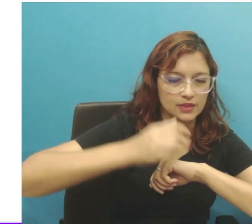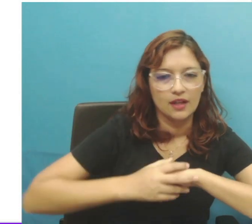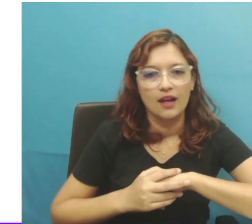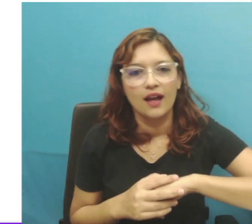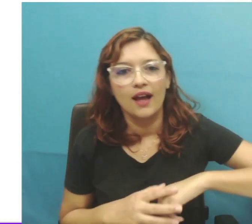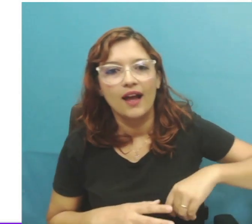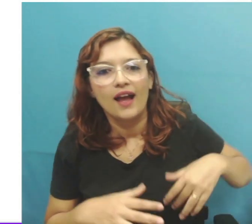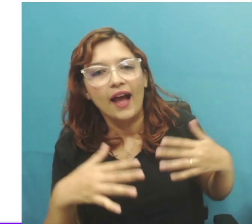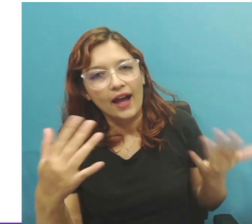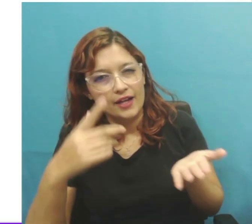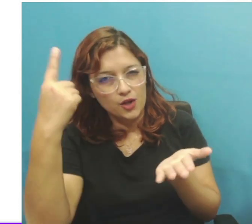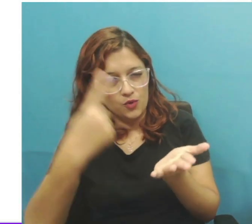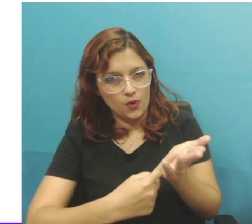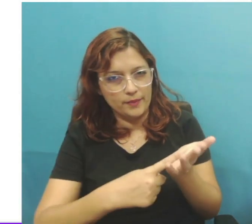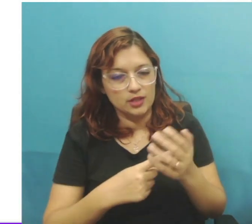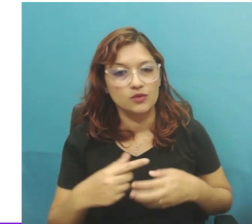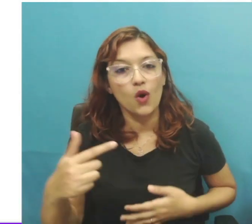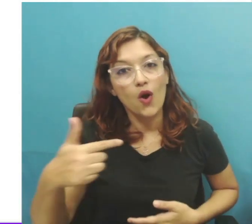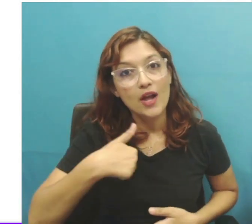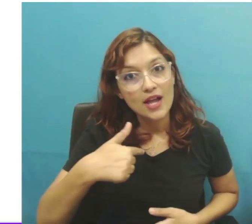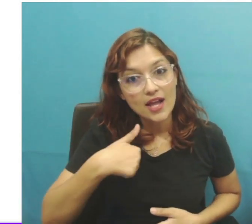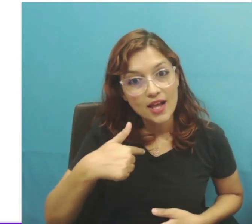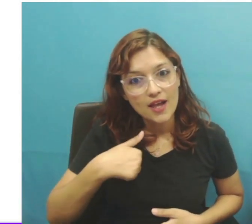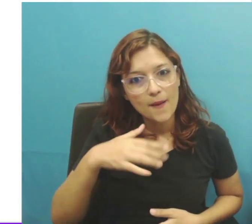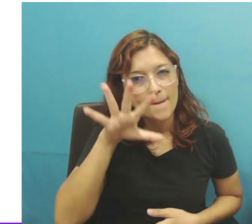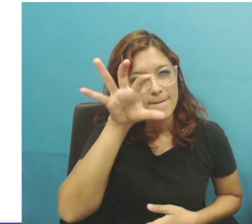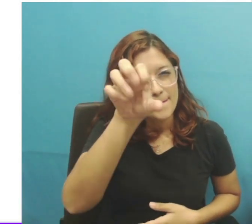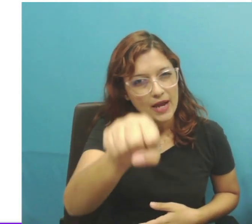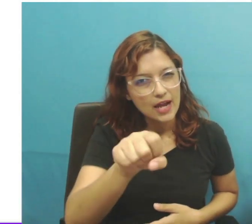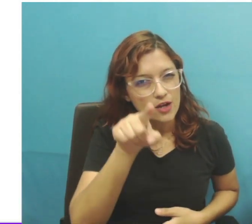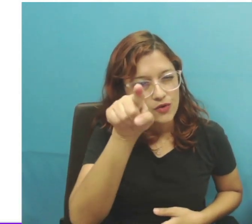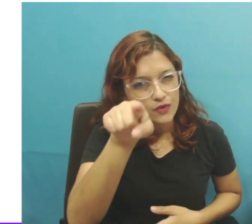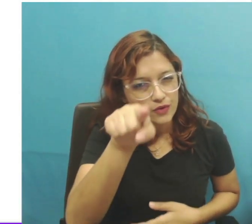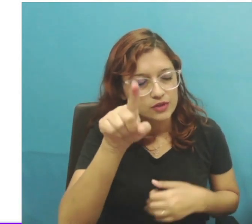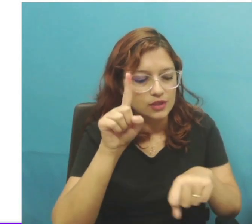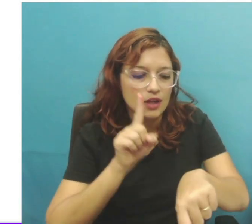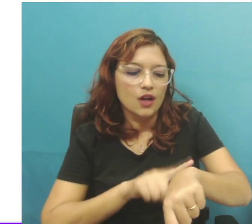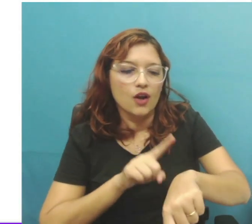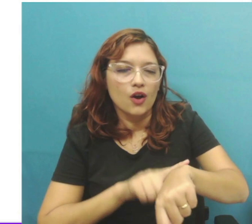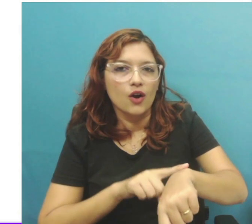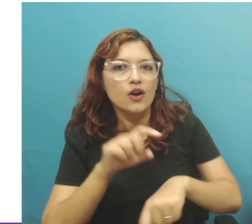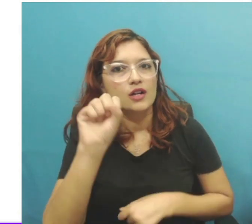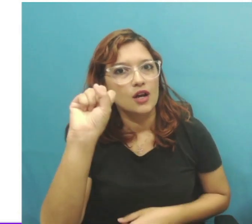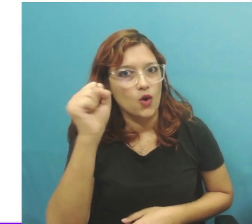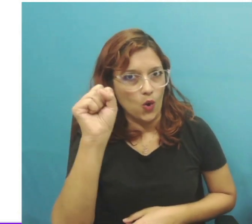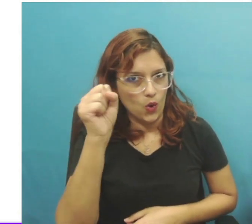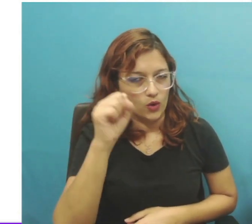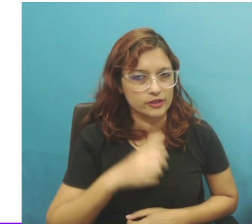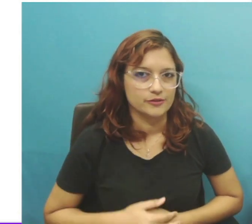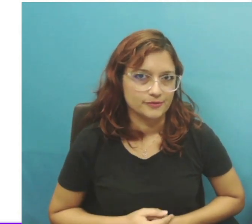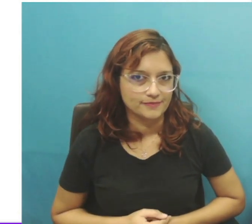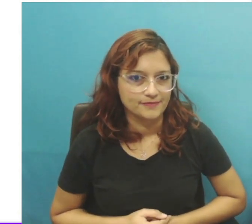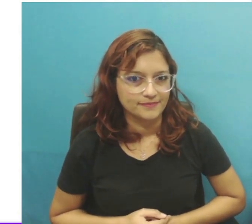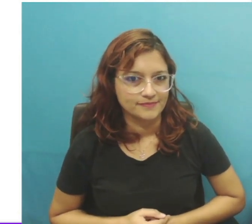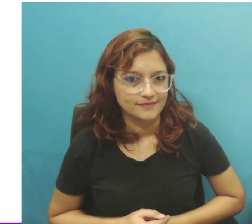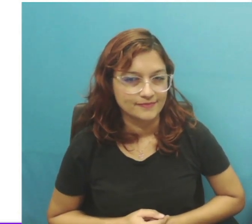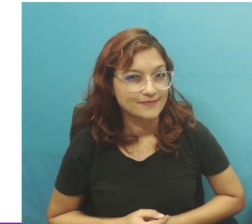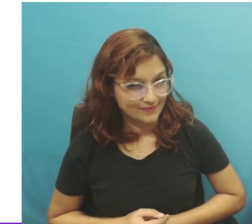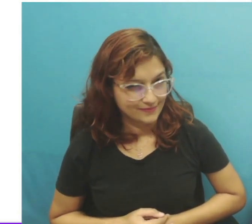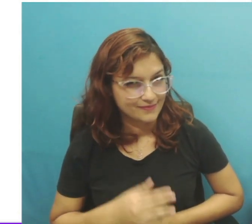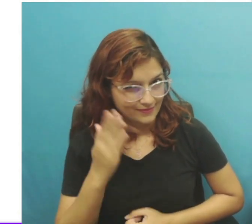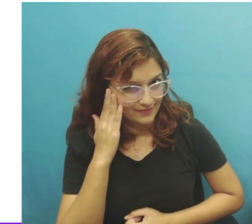e nós dois fomos pra balada. E aí eu combinei de te pegar às